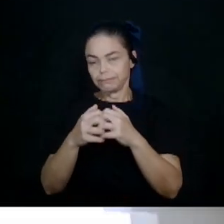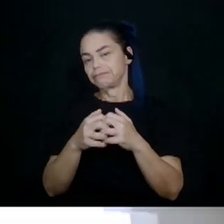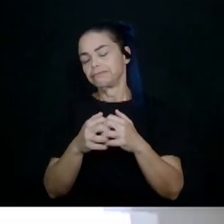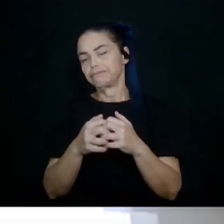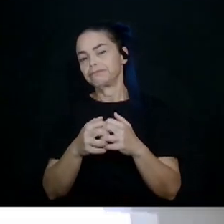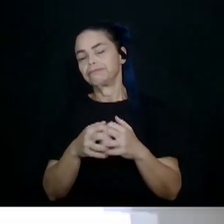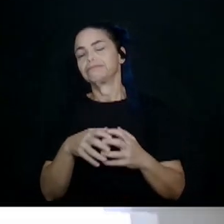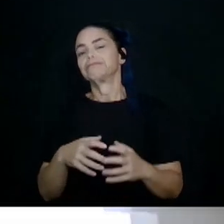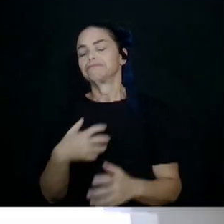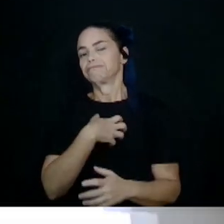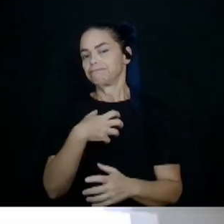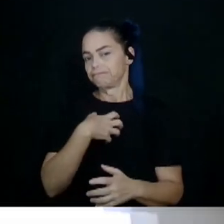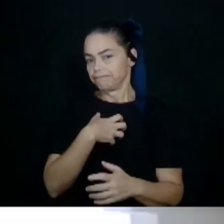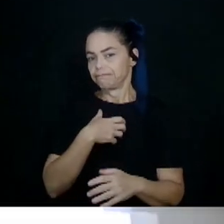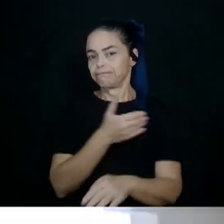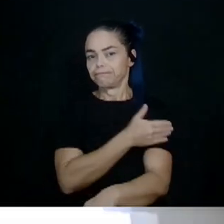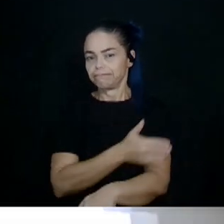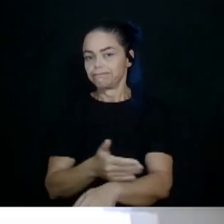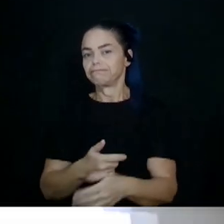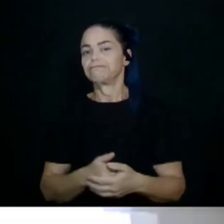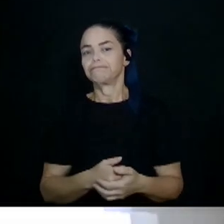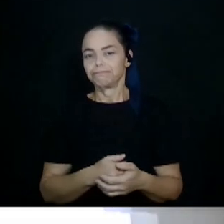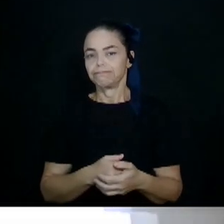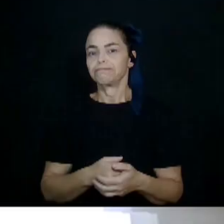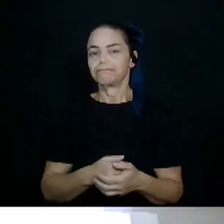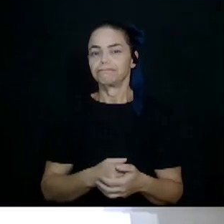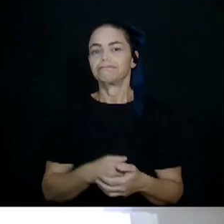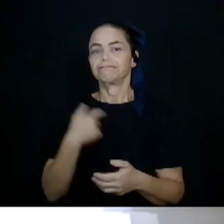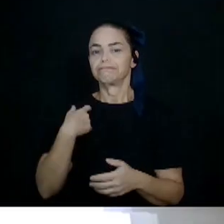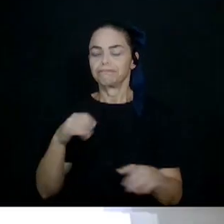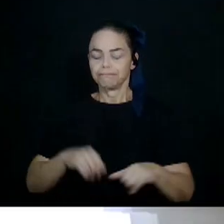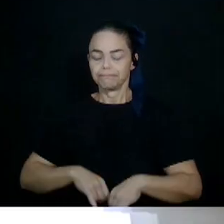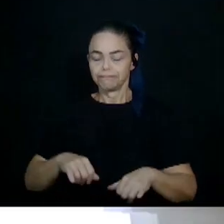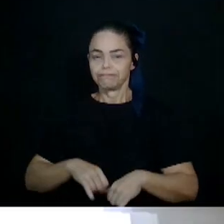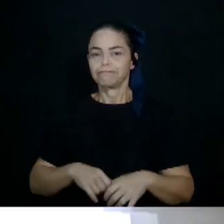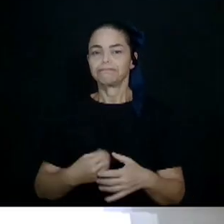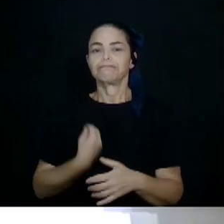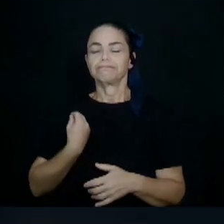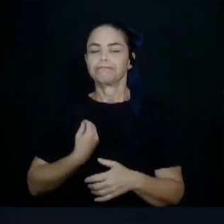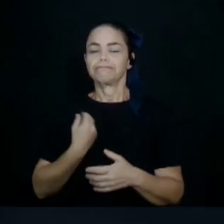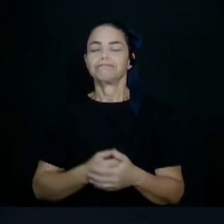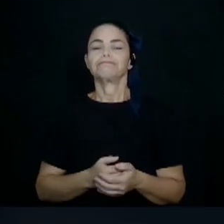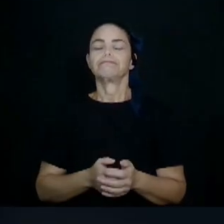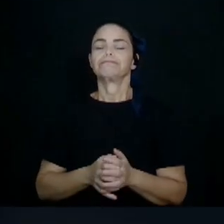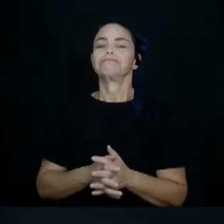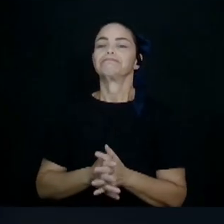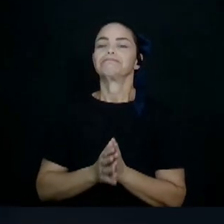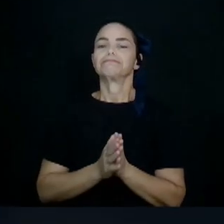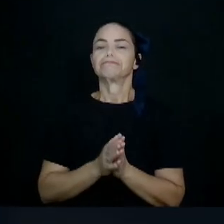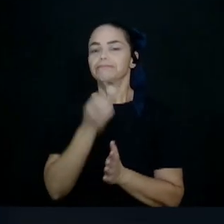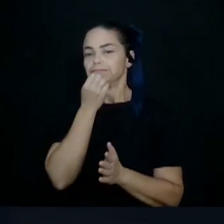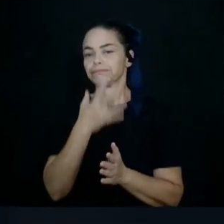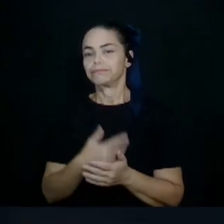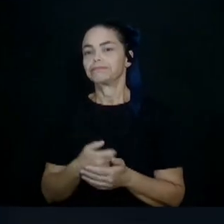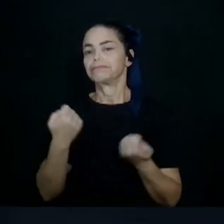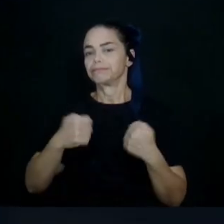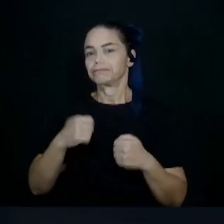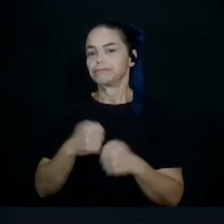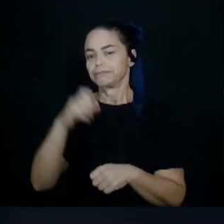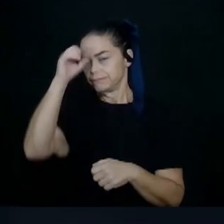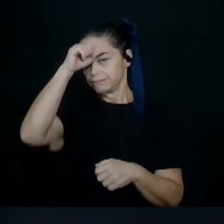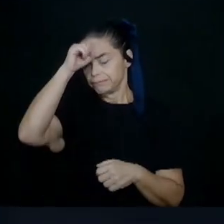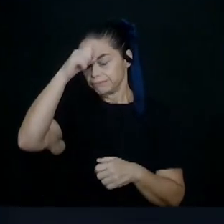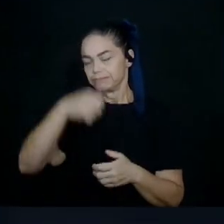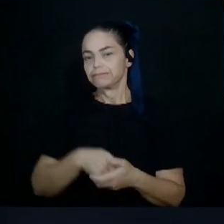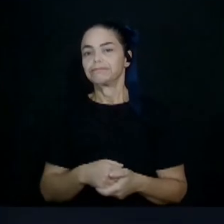aqueles comportamentos estão trazendo um nível de sofrimento para a vida delas. Excelente, muito bom. A gente precisa aprender, né,